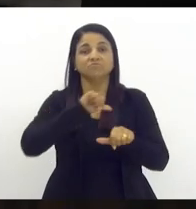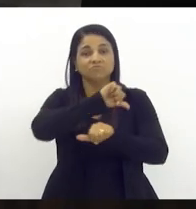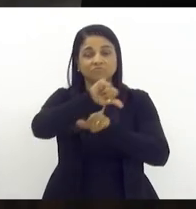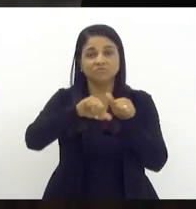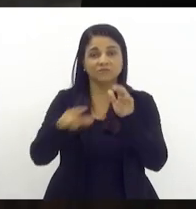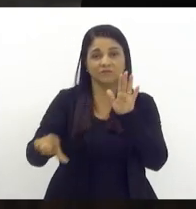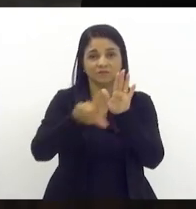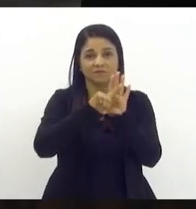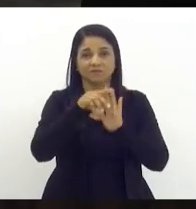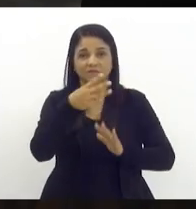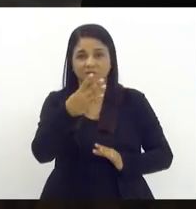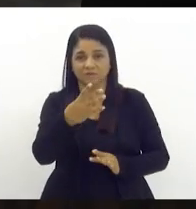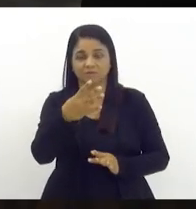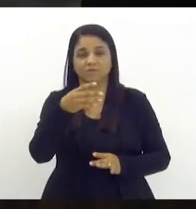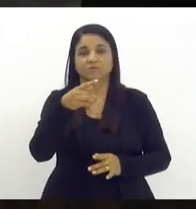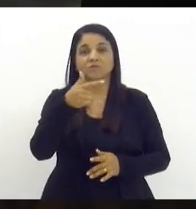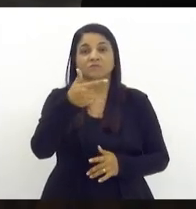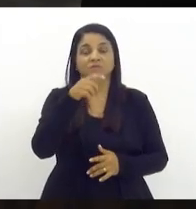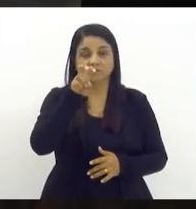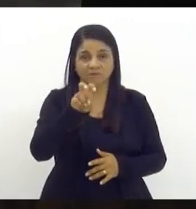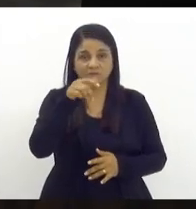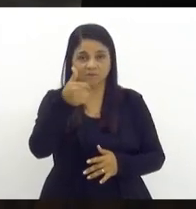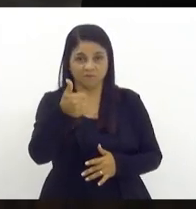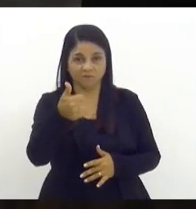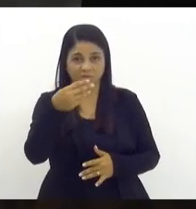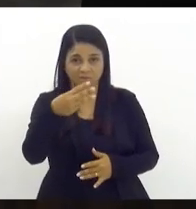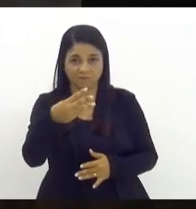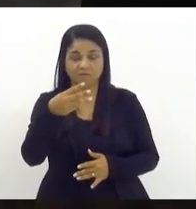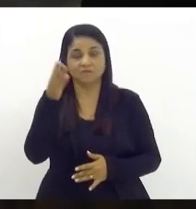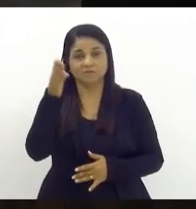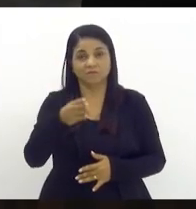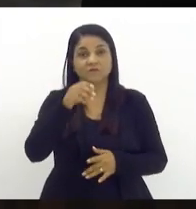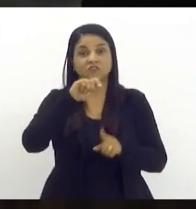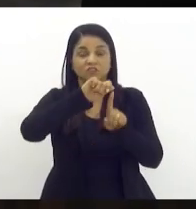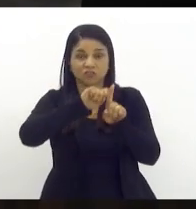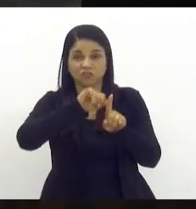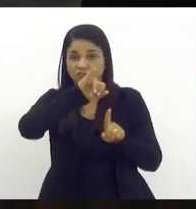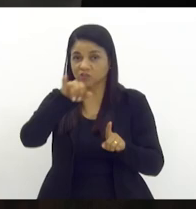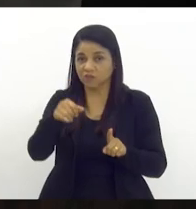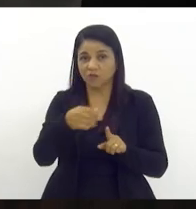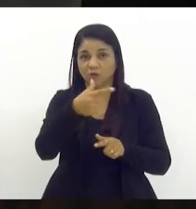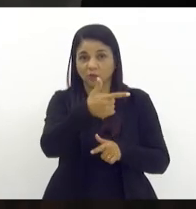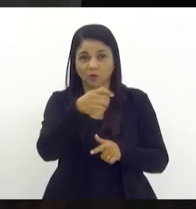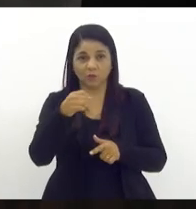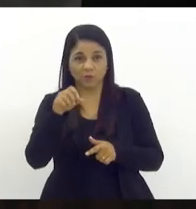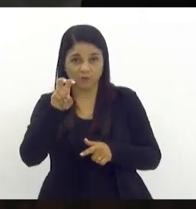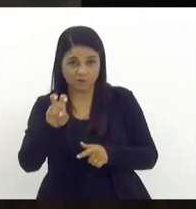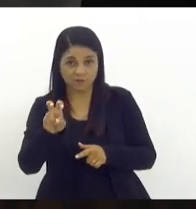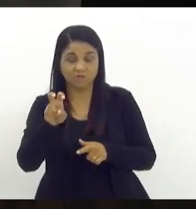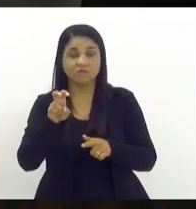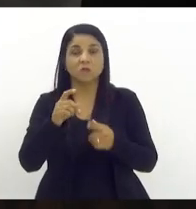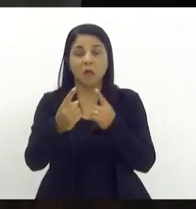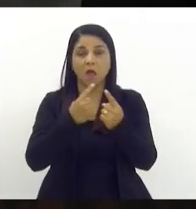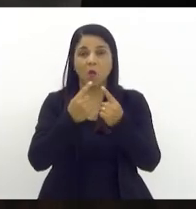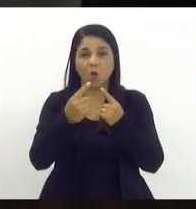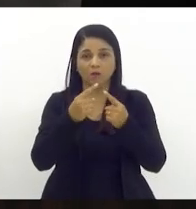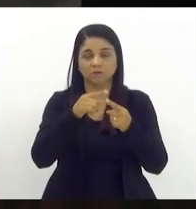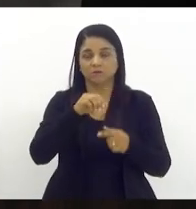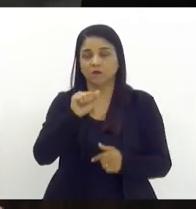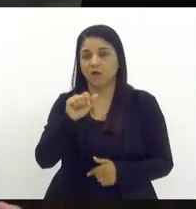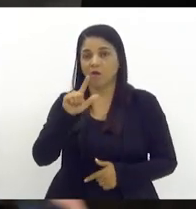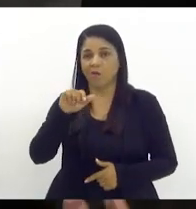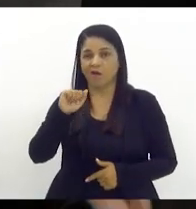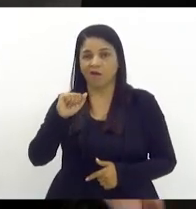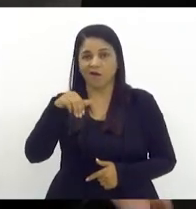da lei 4.513, de 13 de janeiro de 2005, que criou o Fórum Regional de Alcântara na comarca de